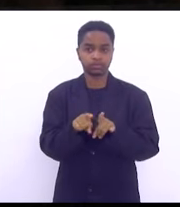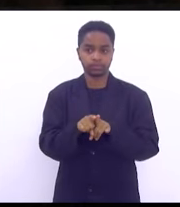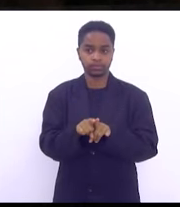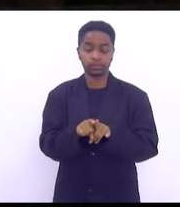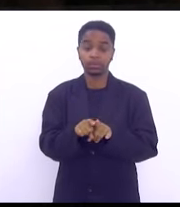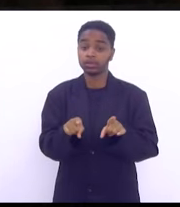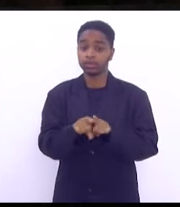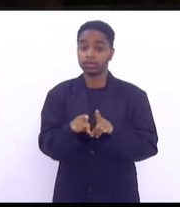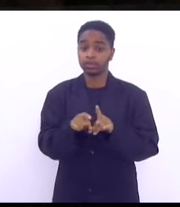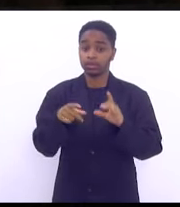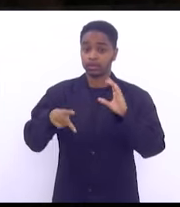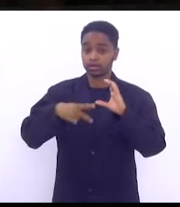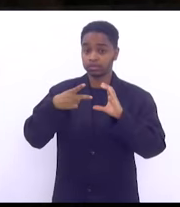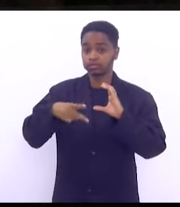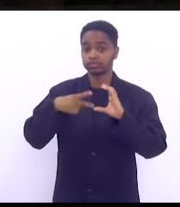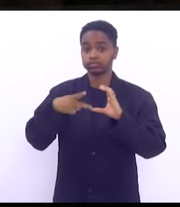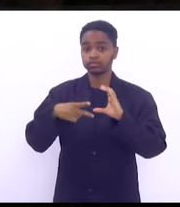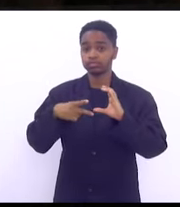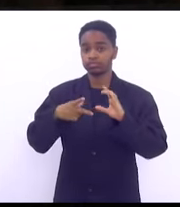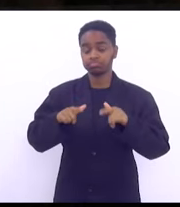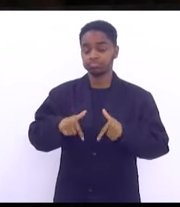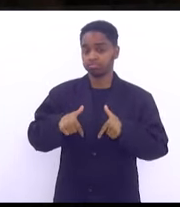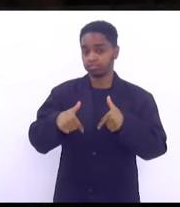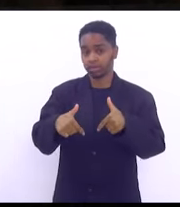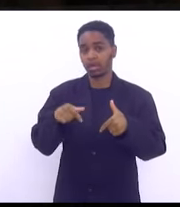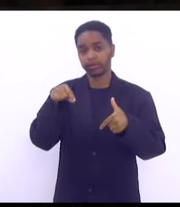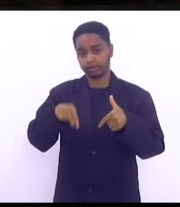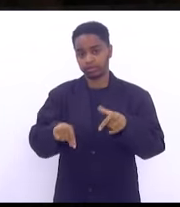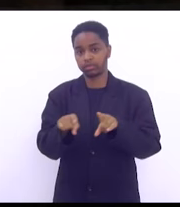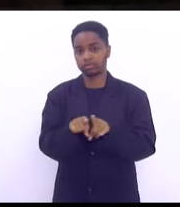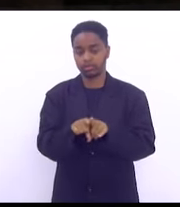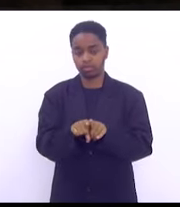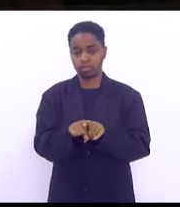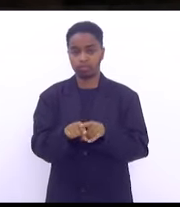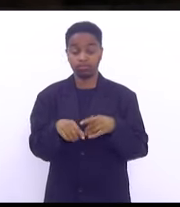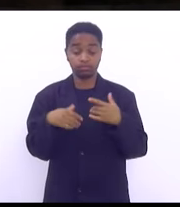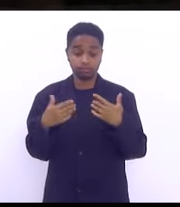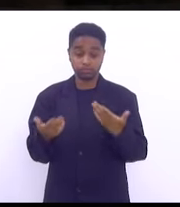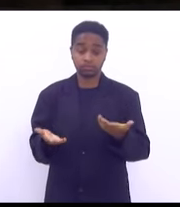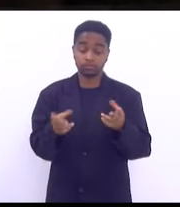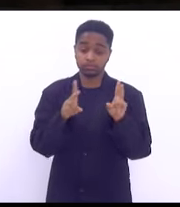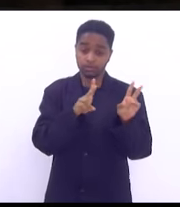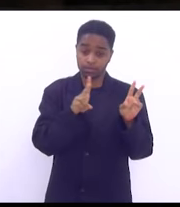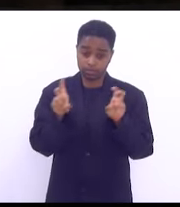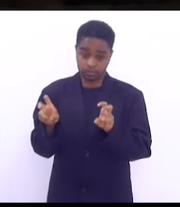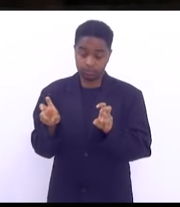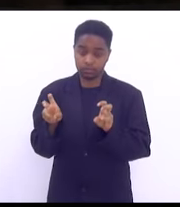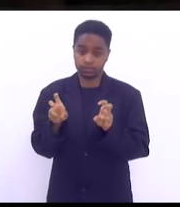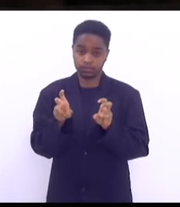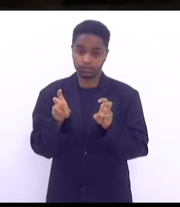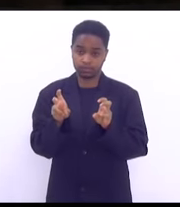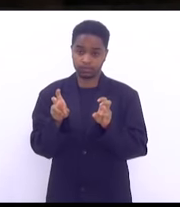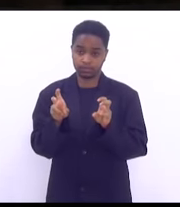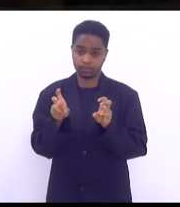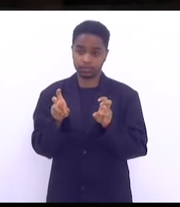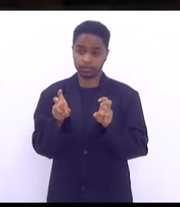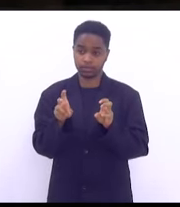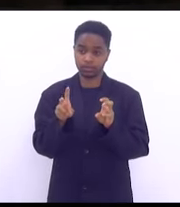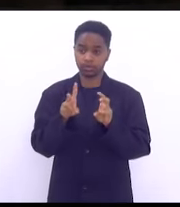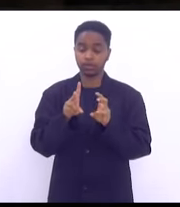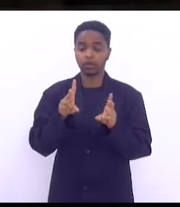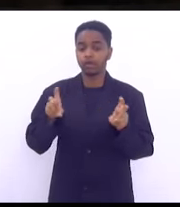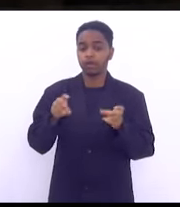própria Câmara Municipal da capital. Então, esse tema da falta